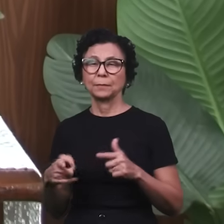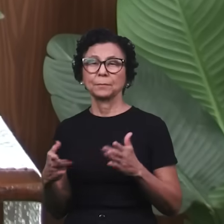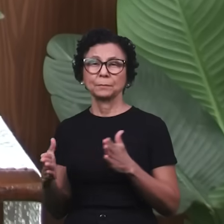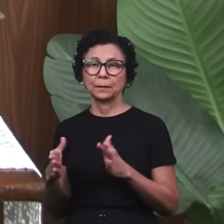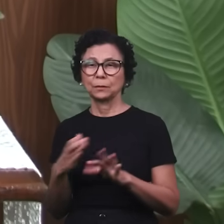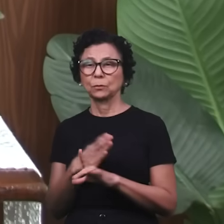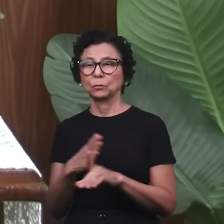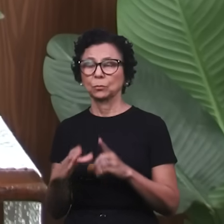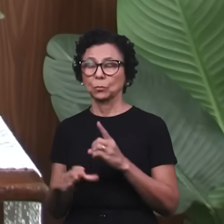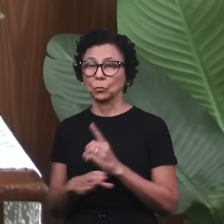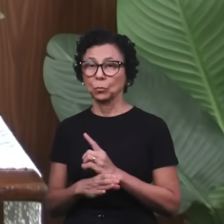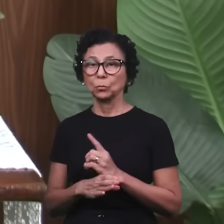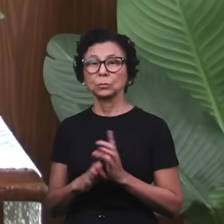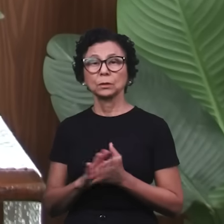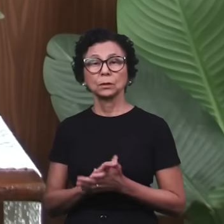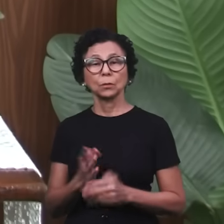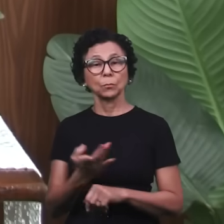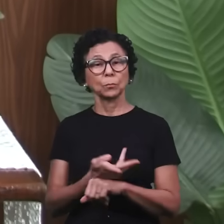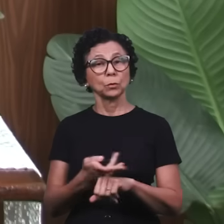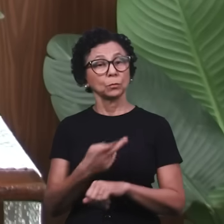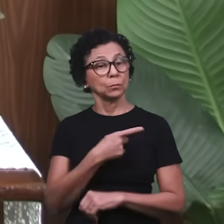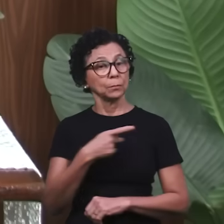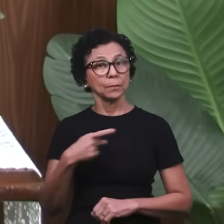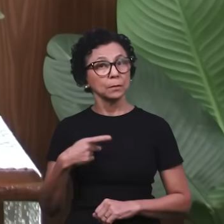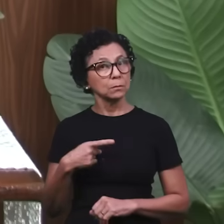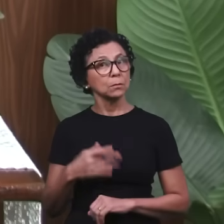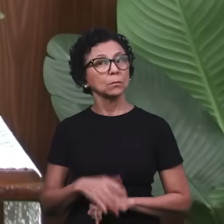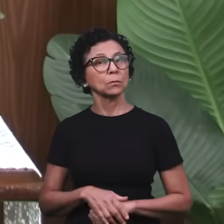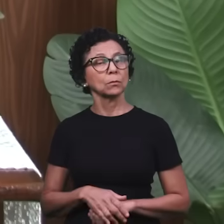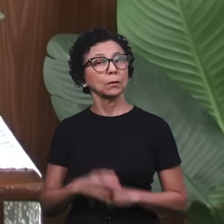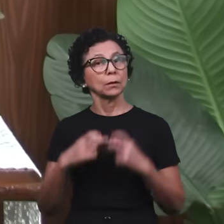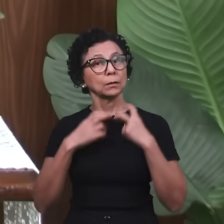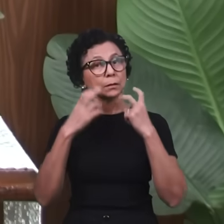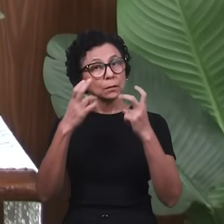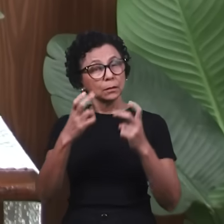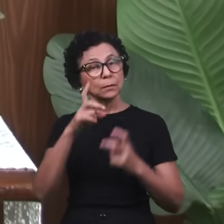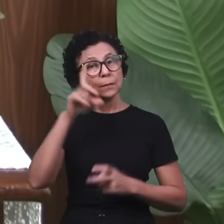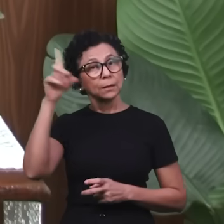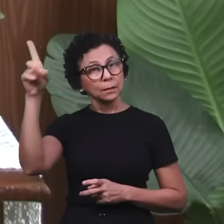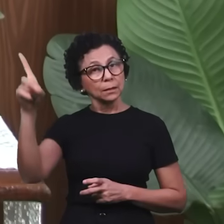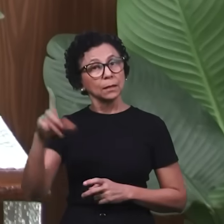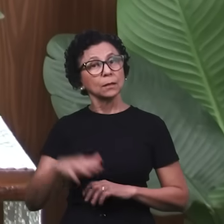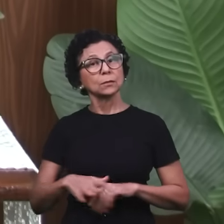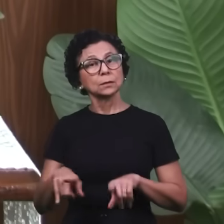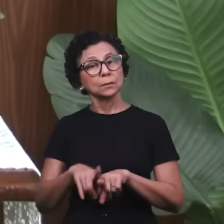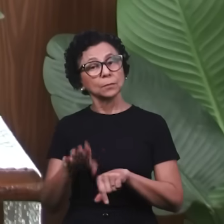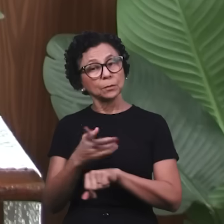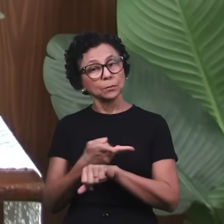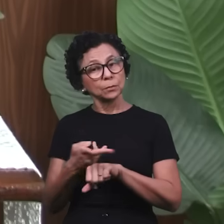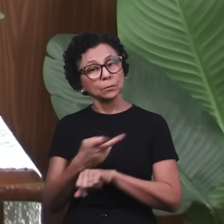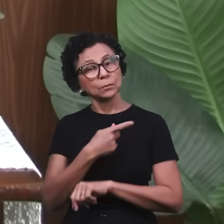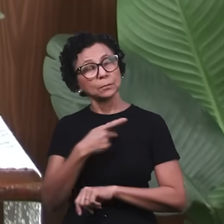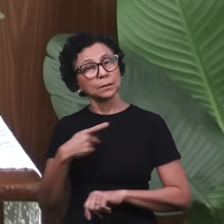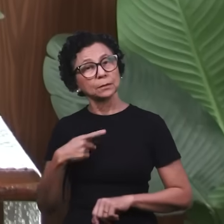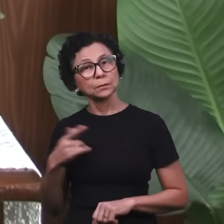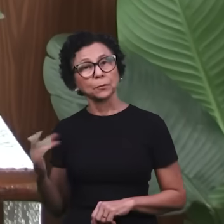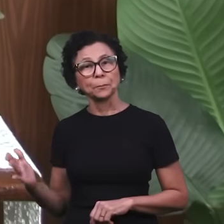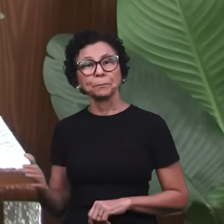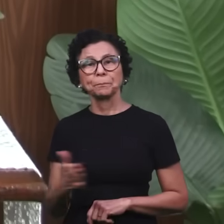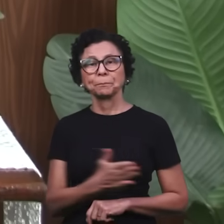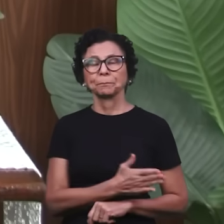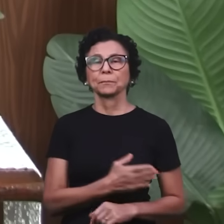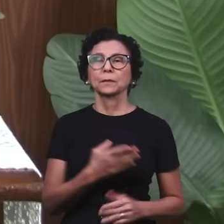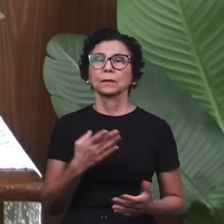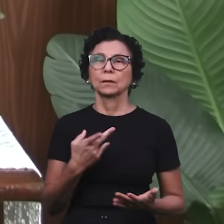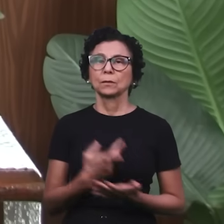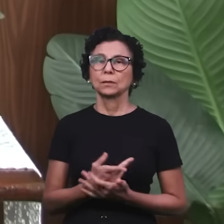nós vamos ver a partir do verso 39, o que aconteceu. Quando Pedro ali ele chegou, levaram ele ao quarto alto e